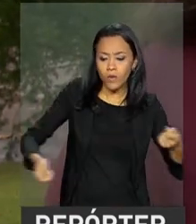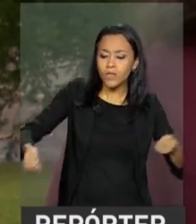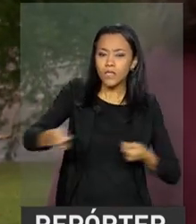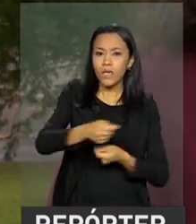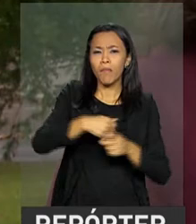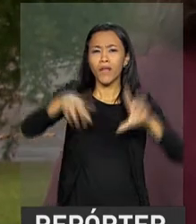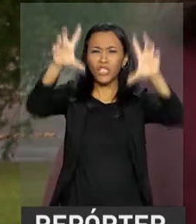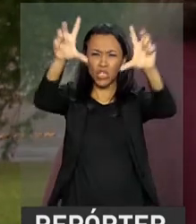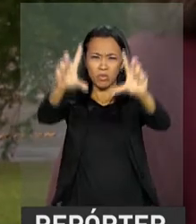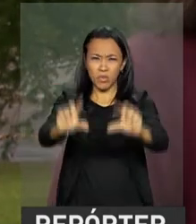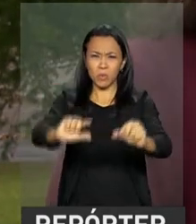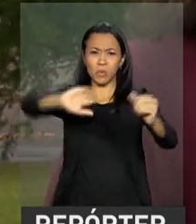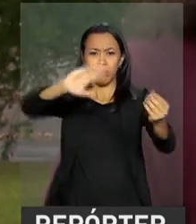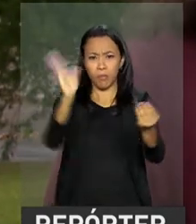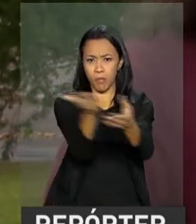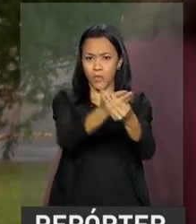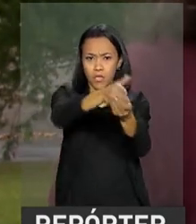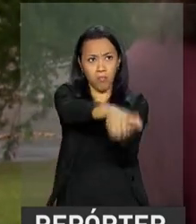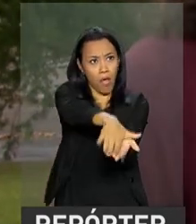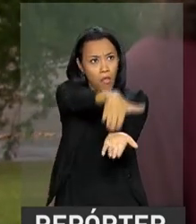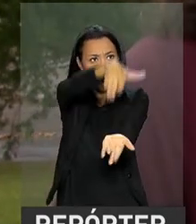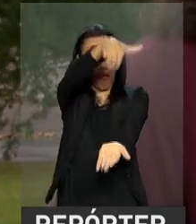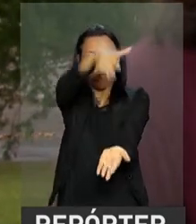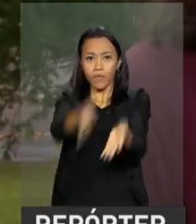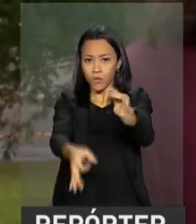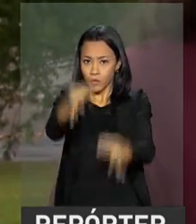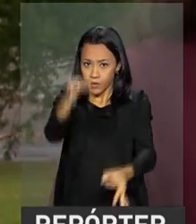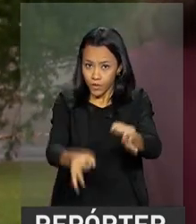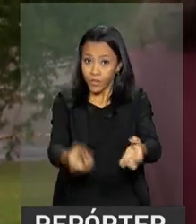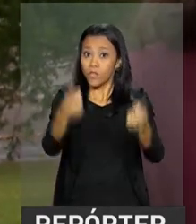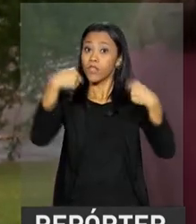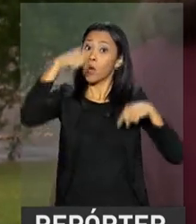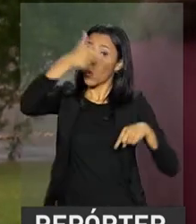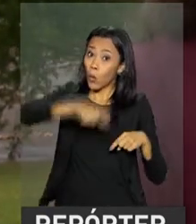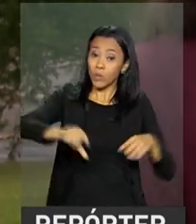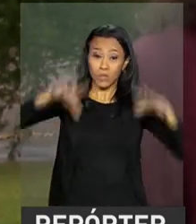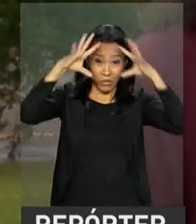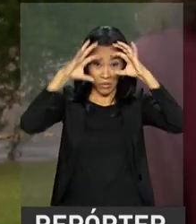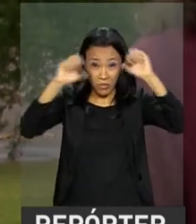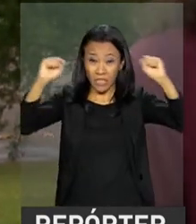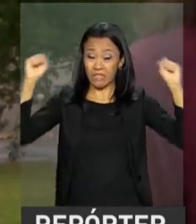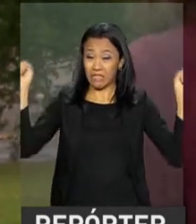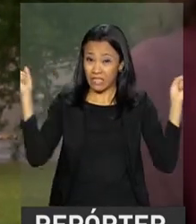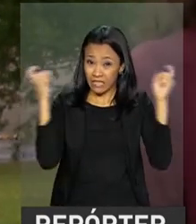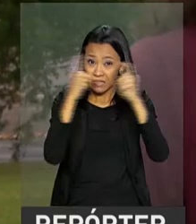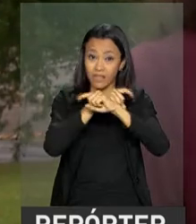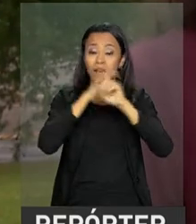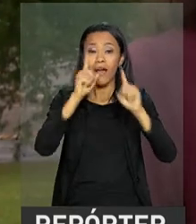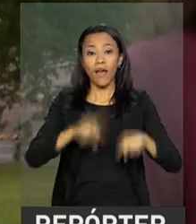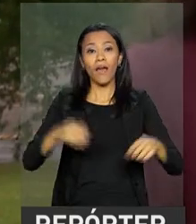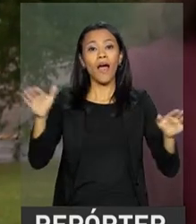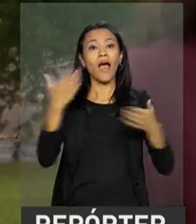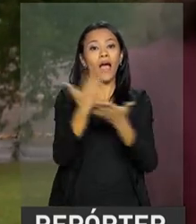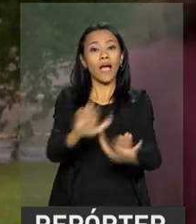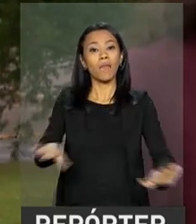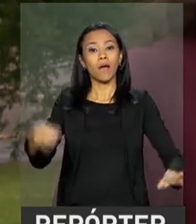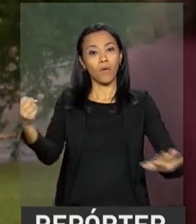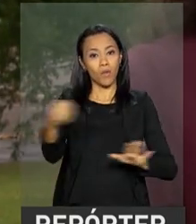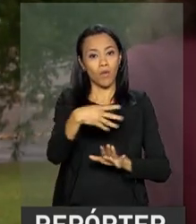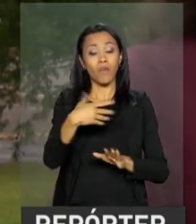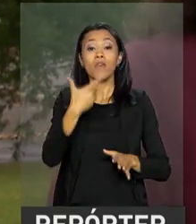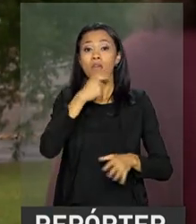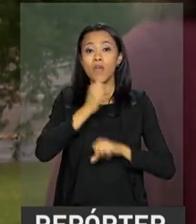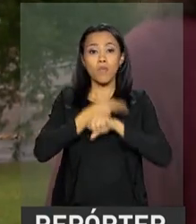ações na justiça outra prática comum que também abarrotam os tribunais deve acabar com a nova lei quem procura a justiça